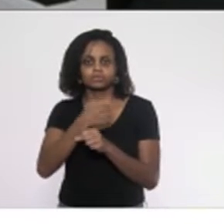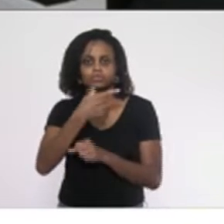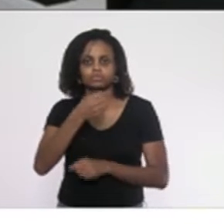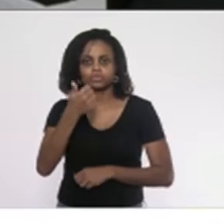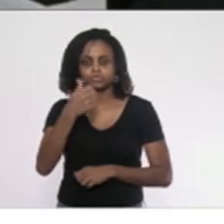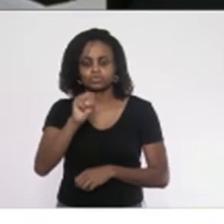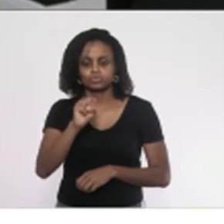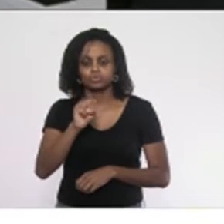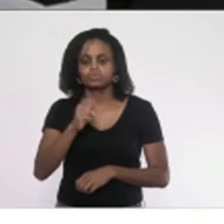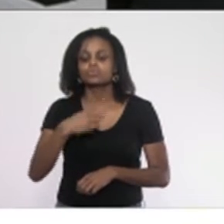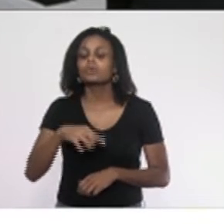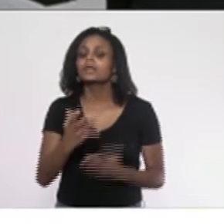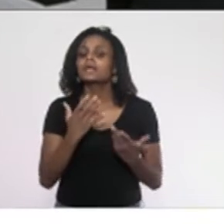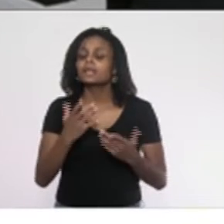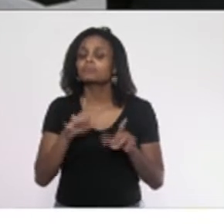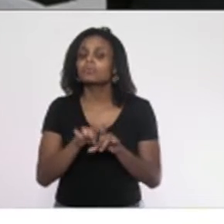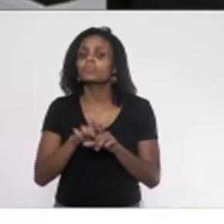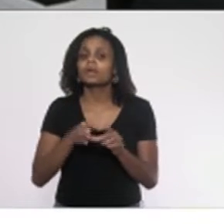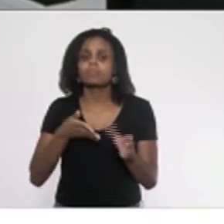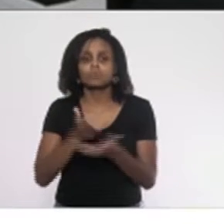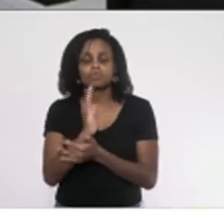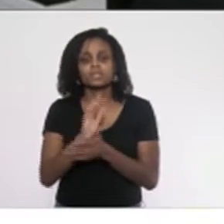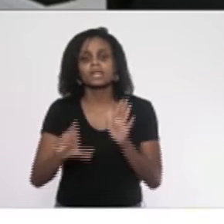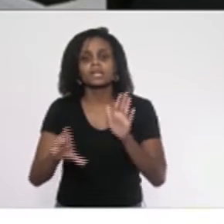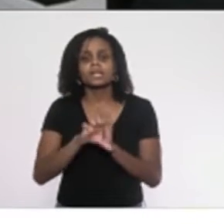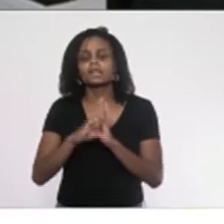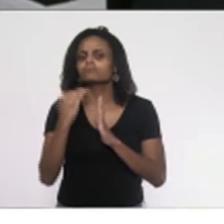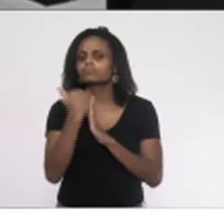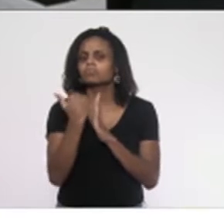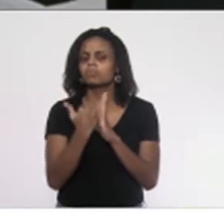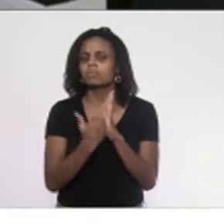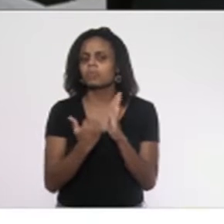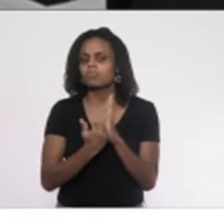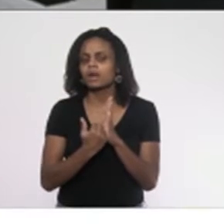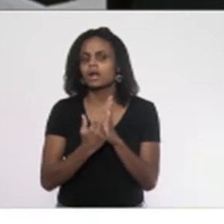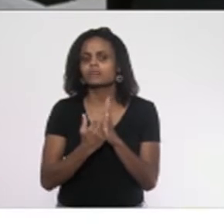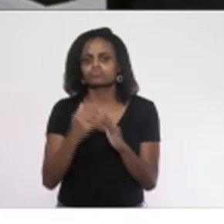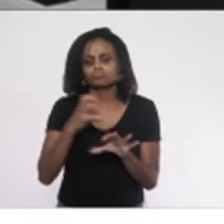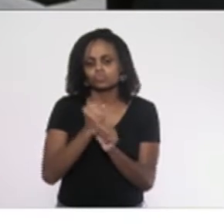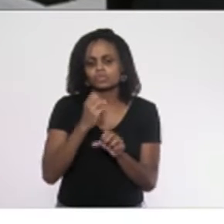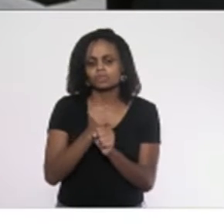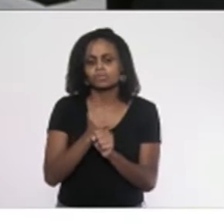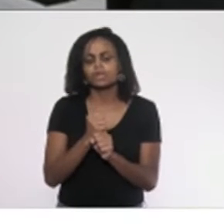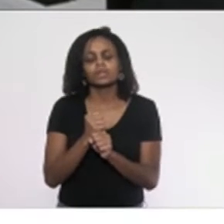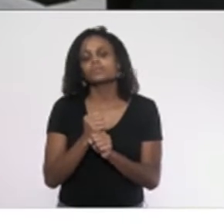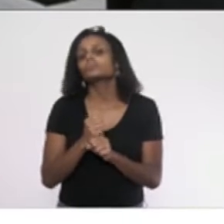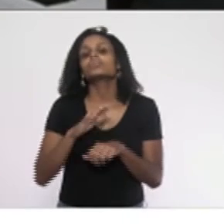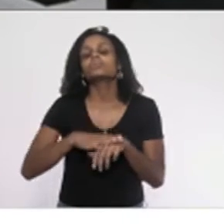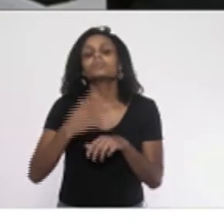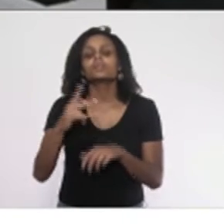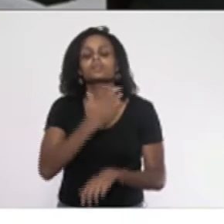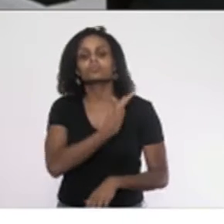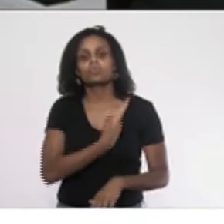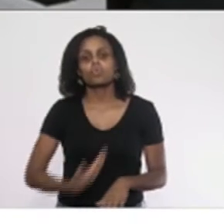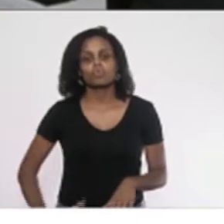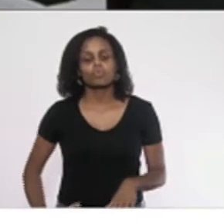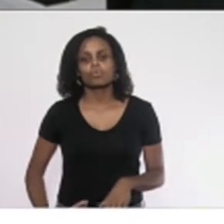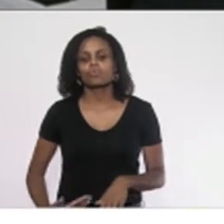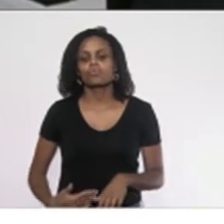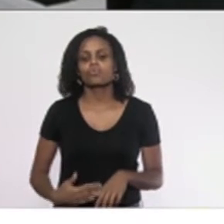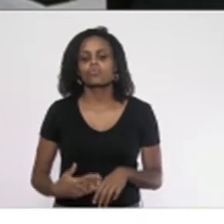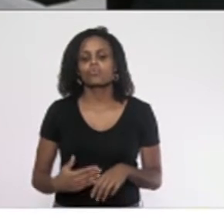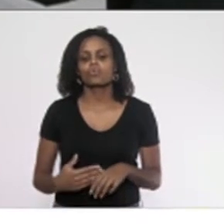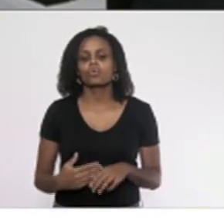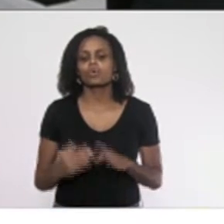agora pretendemos aprová-la na Lei de Diretrizes Orçamentárias, que define as prioridades do governo e é a melhor peça para